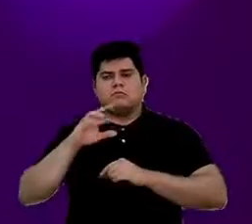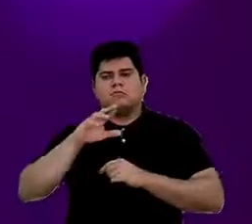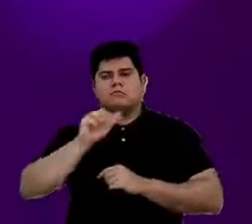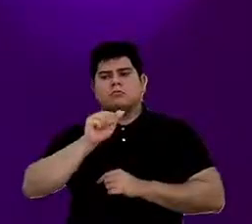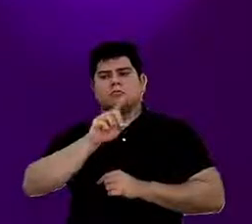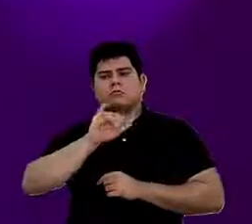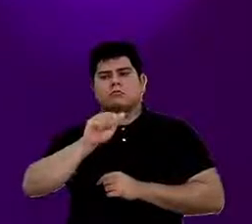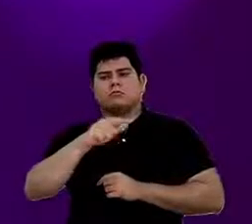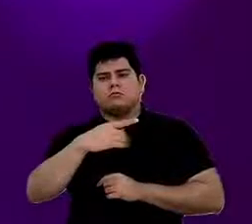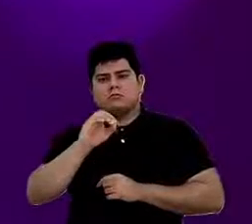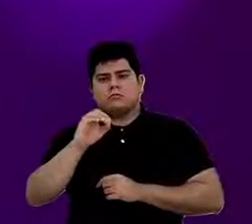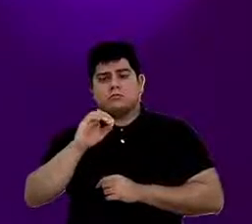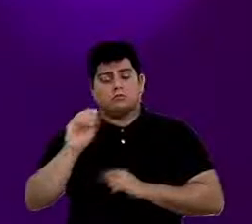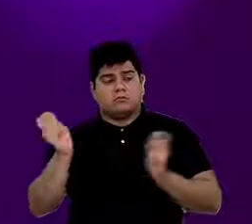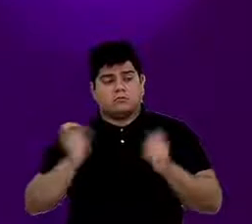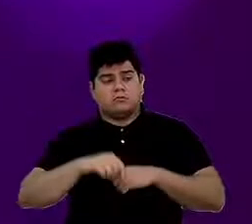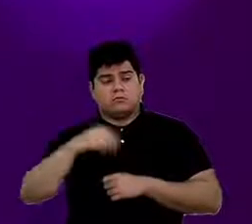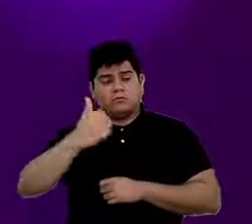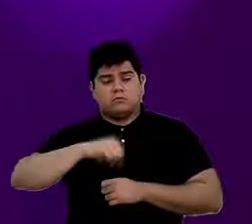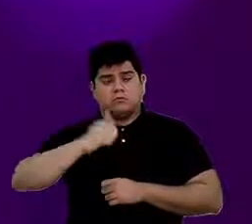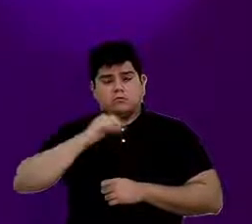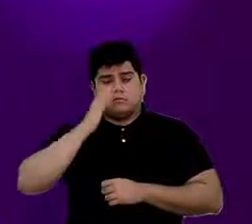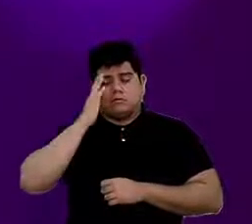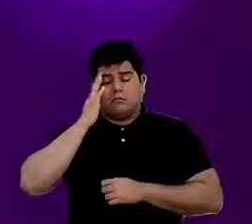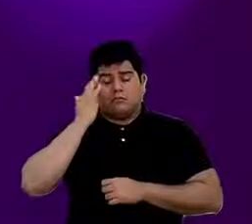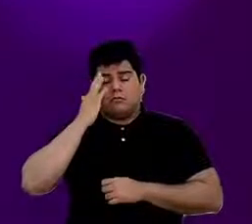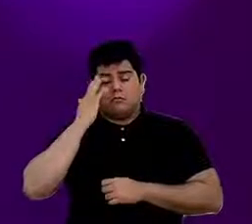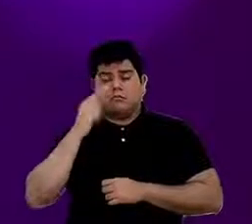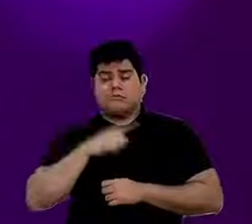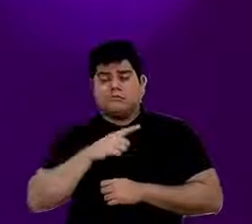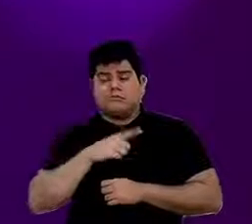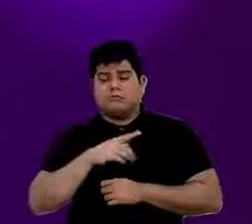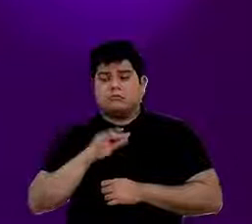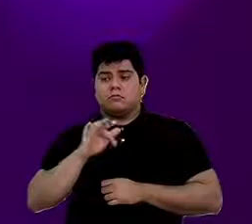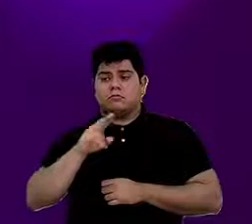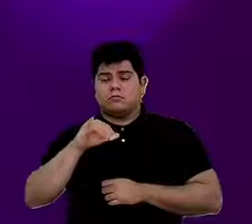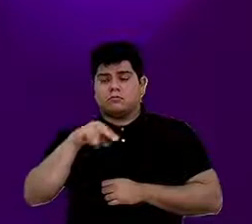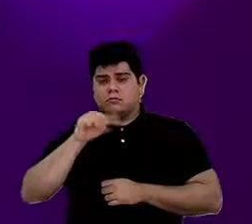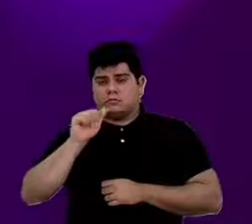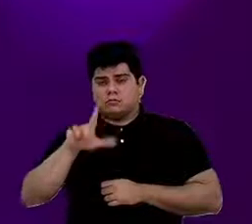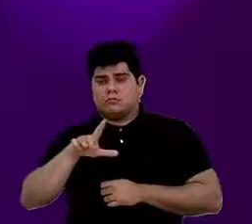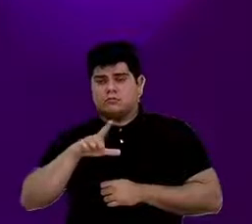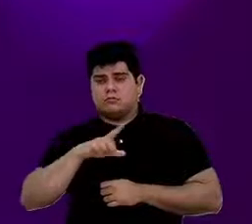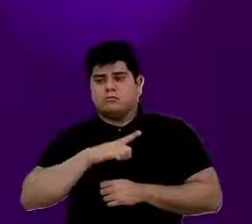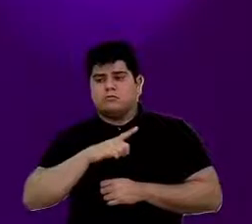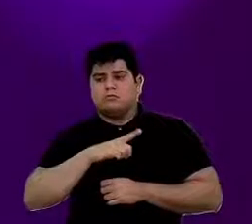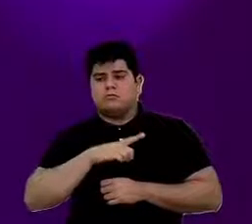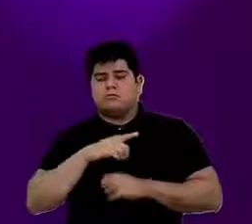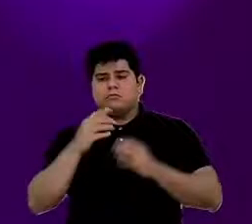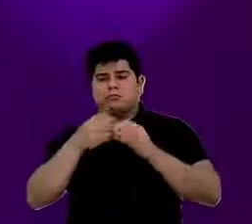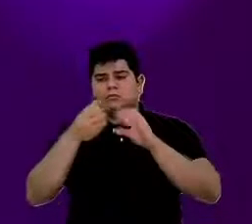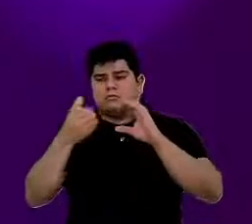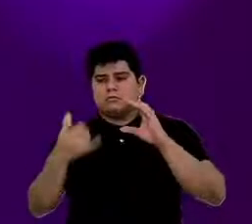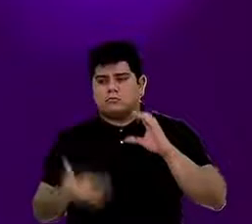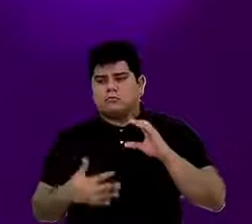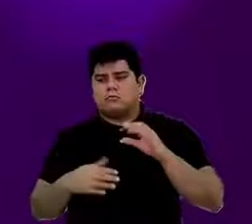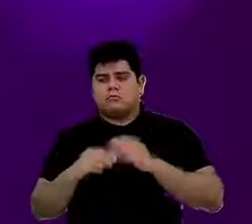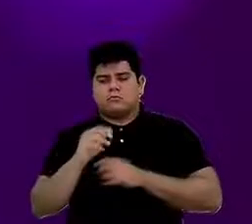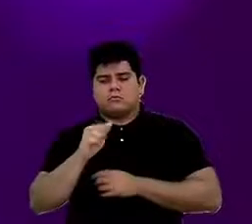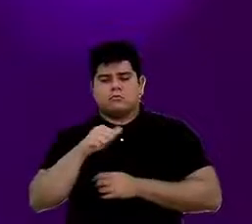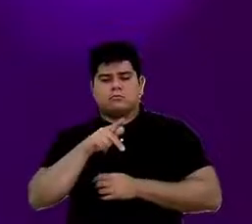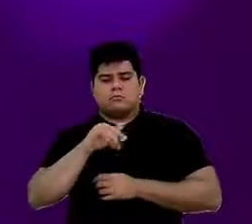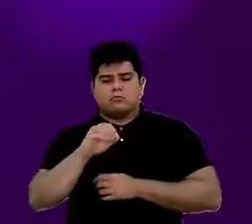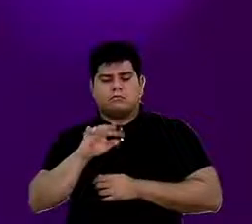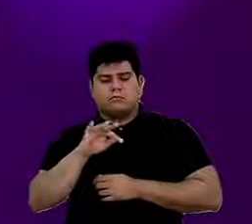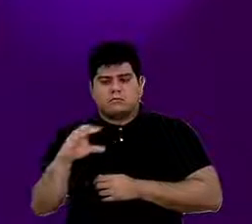e permite a avaliação da repercussão funcional de estenoses, não só descritas, né, na angio-TC, eu e o